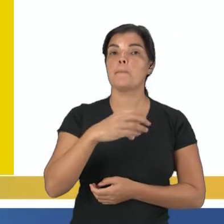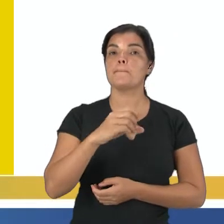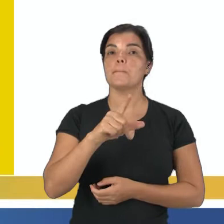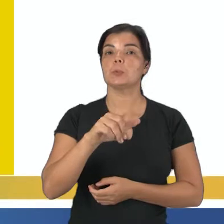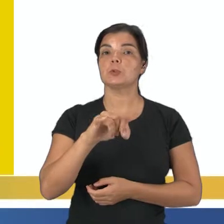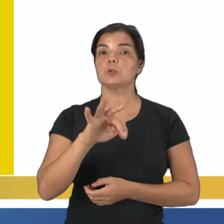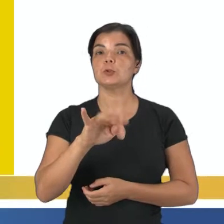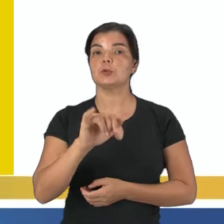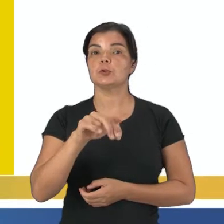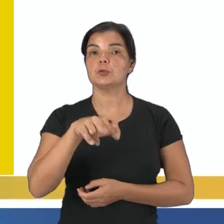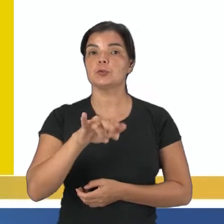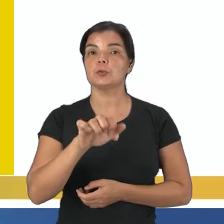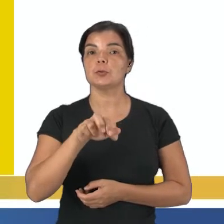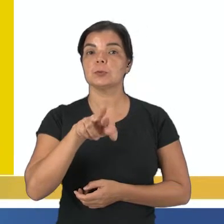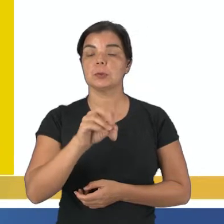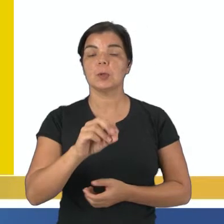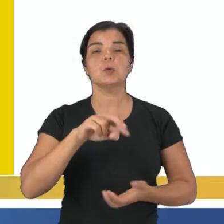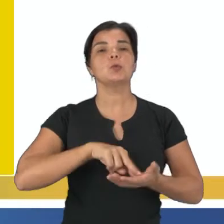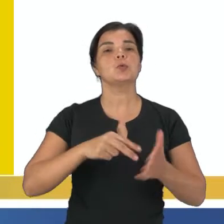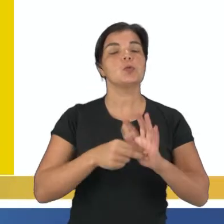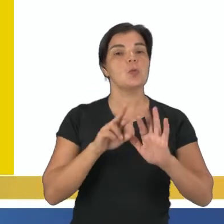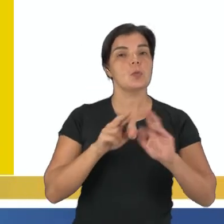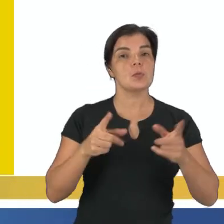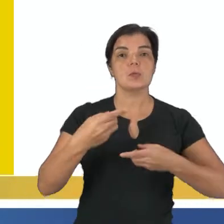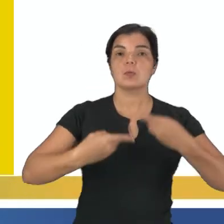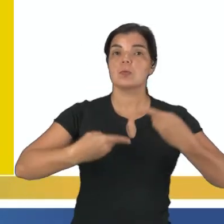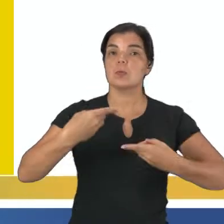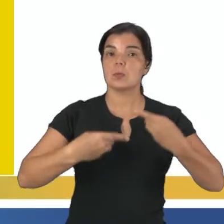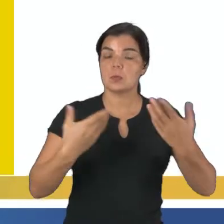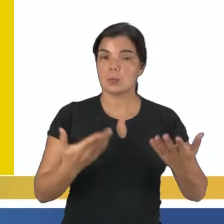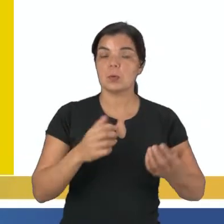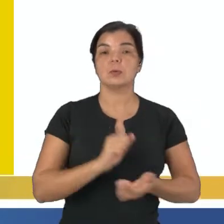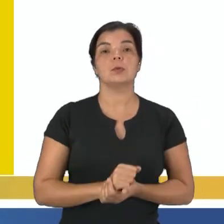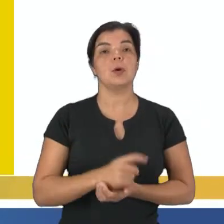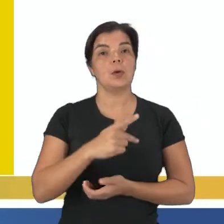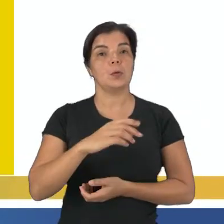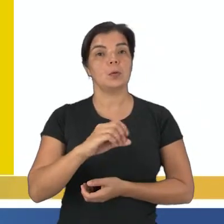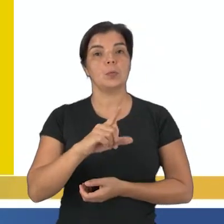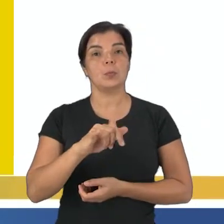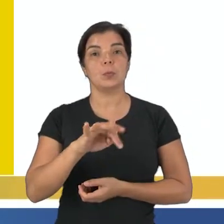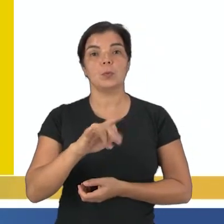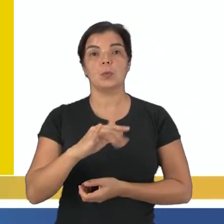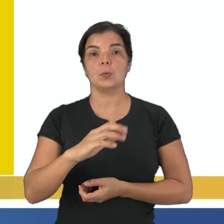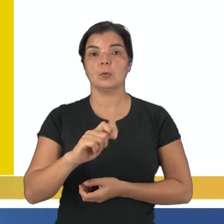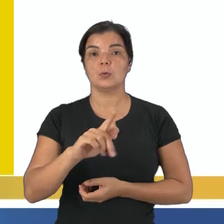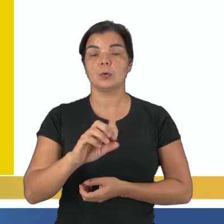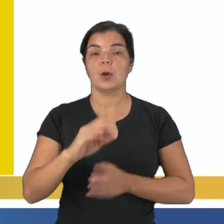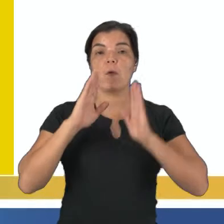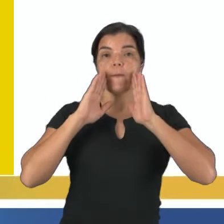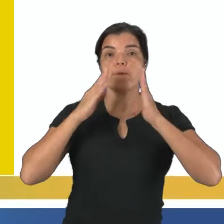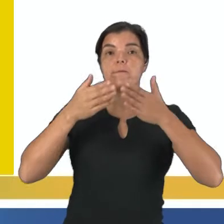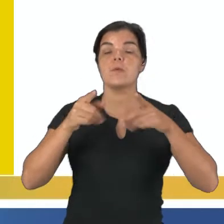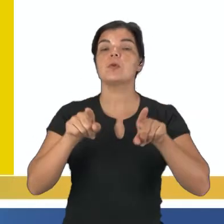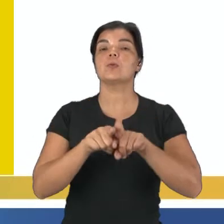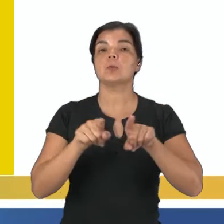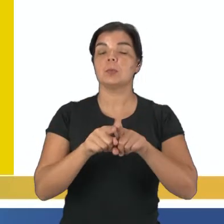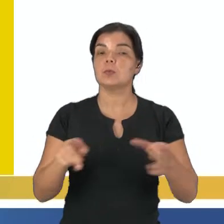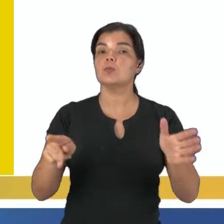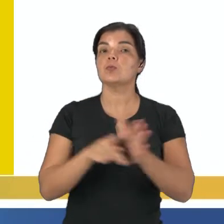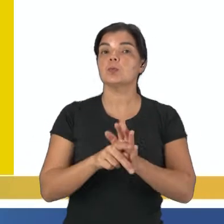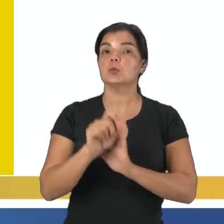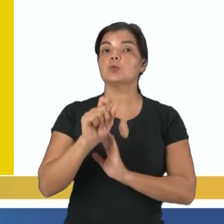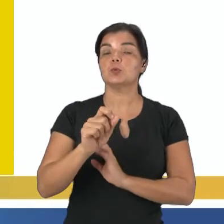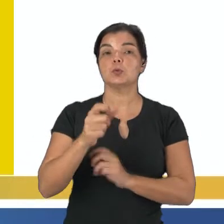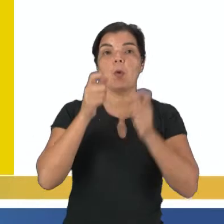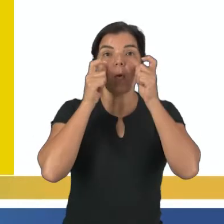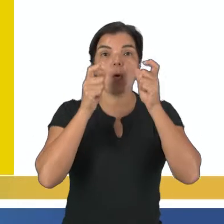de politiqueiro. Então, diferente da política, a politicagem ela visa quase que única e exclusivamente